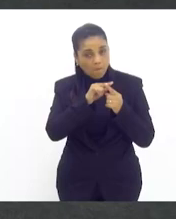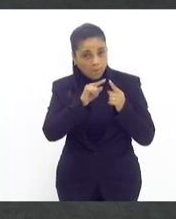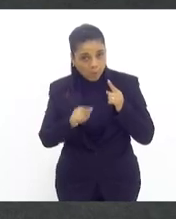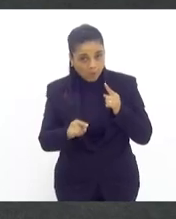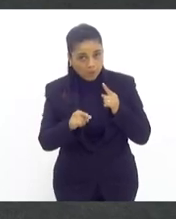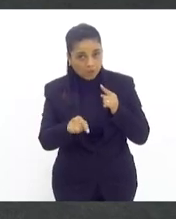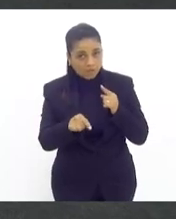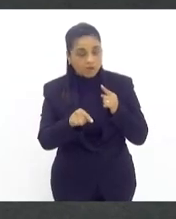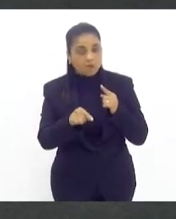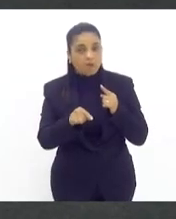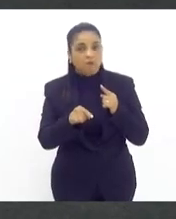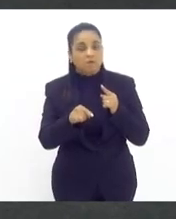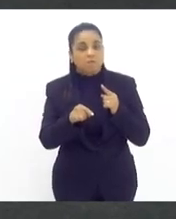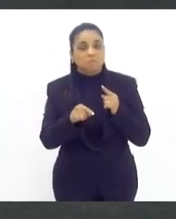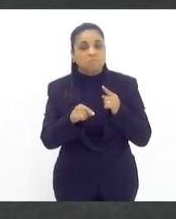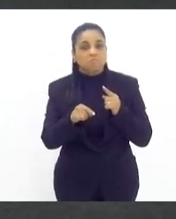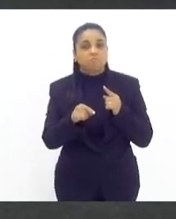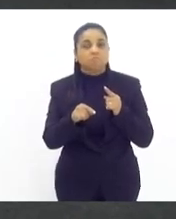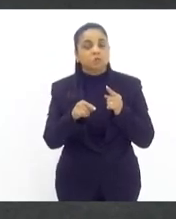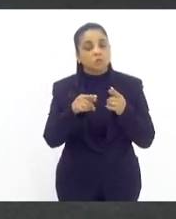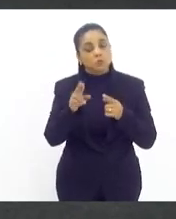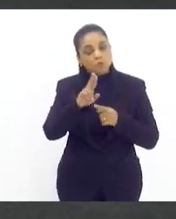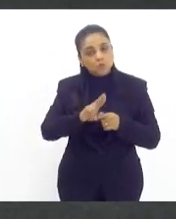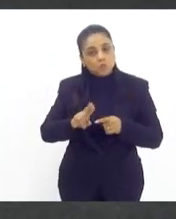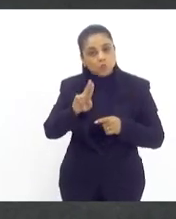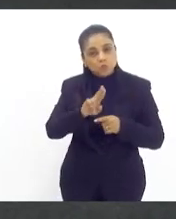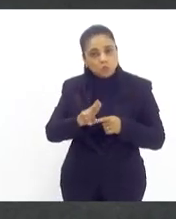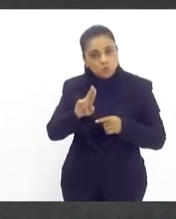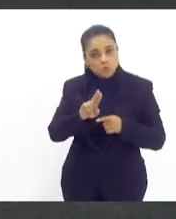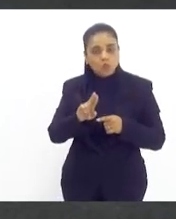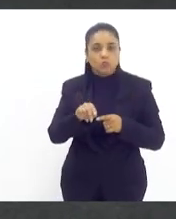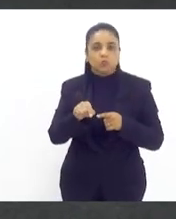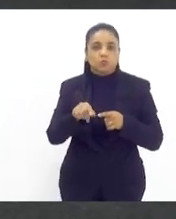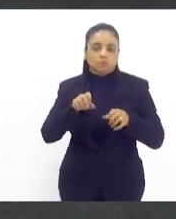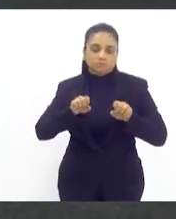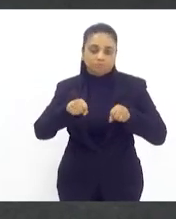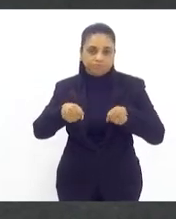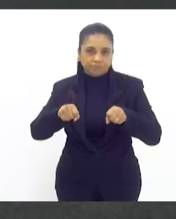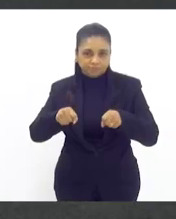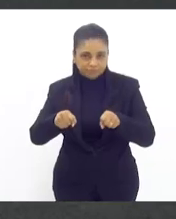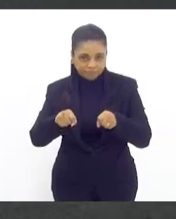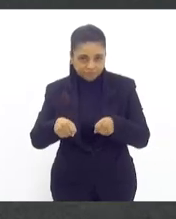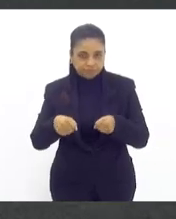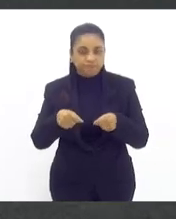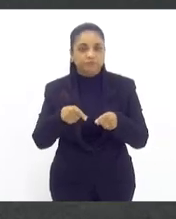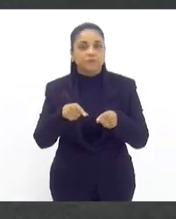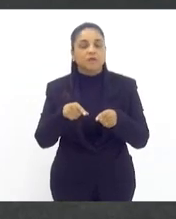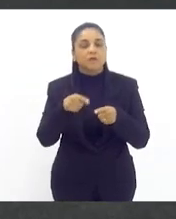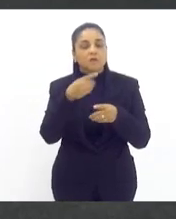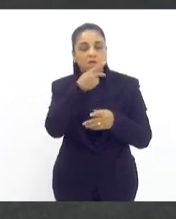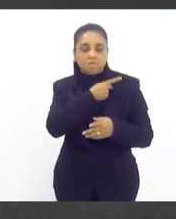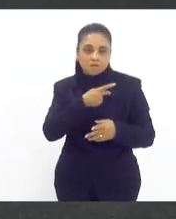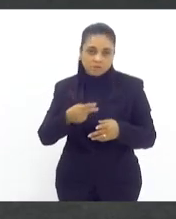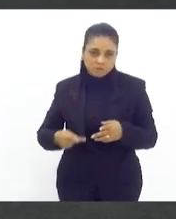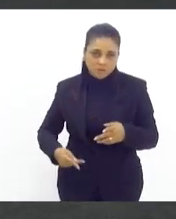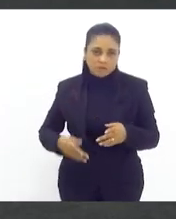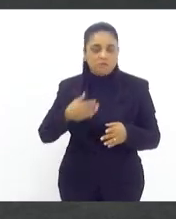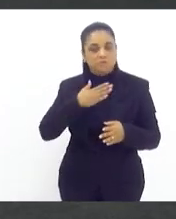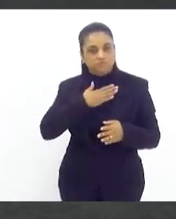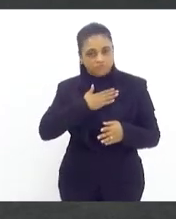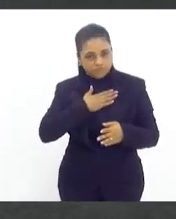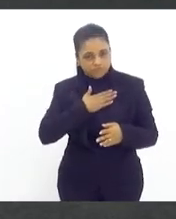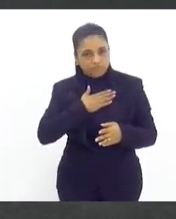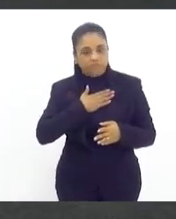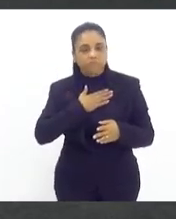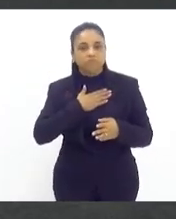permita acima de tudo a utilização desses veículos e eu gostaria que a presidência pudesse acelerar e